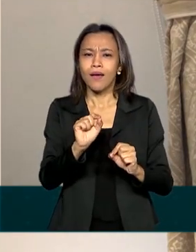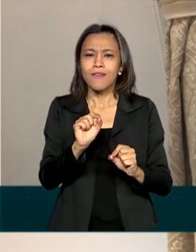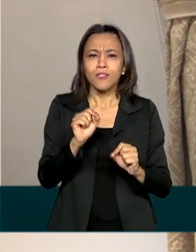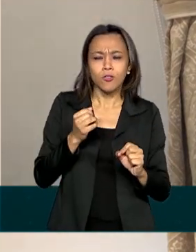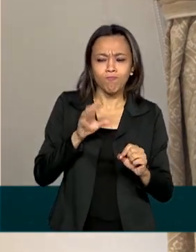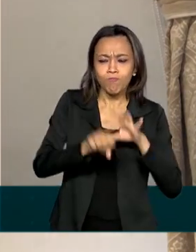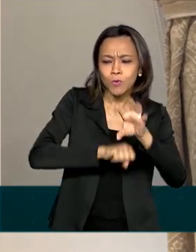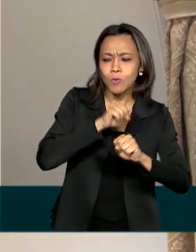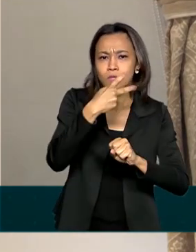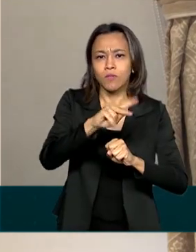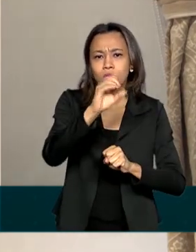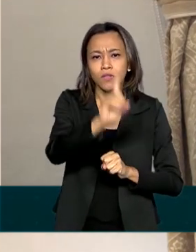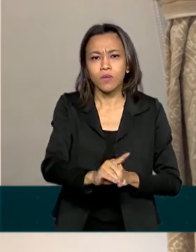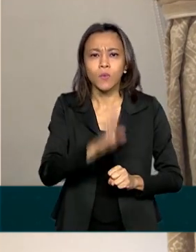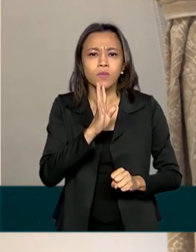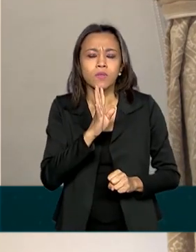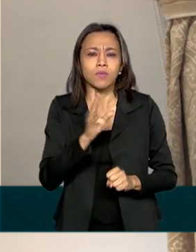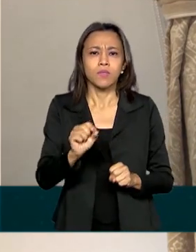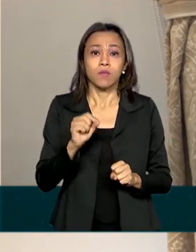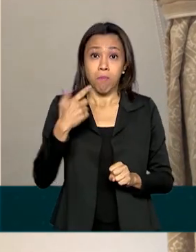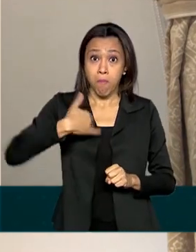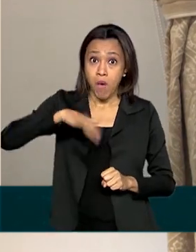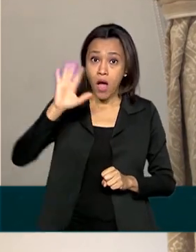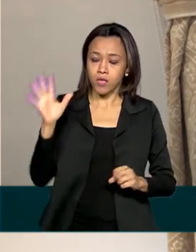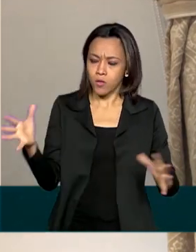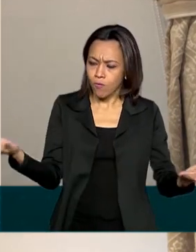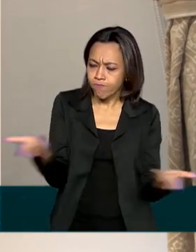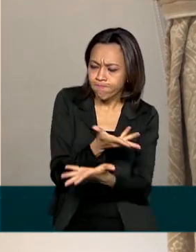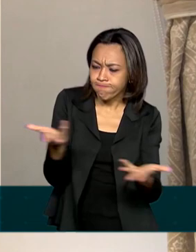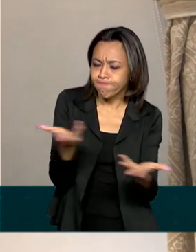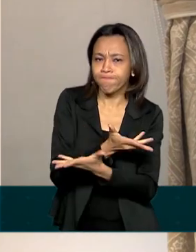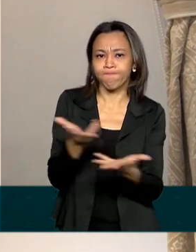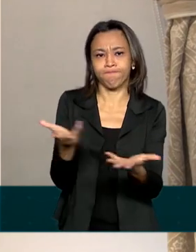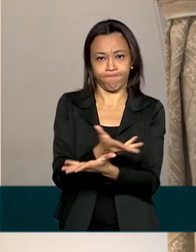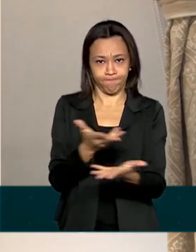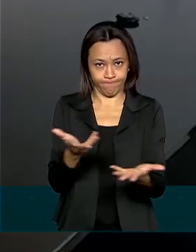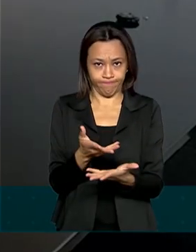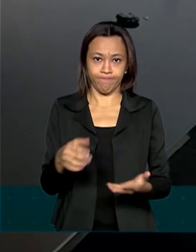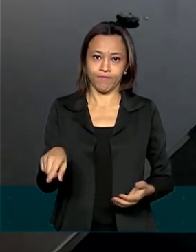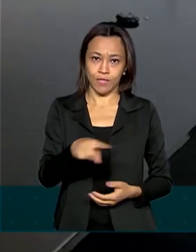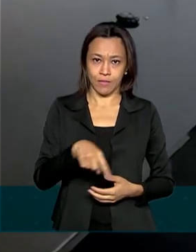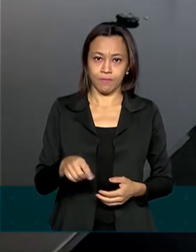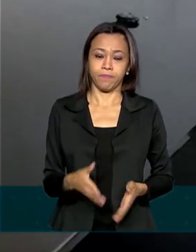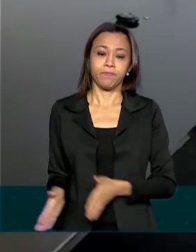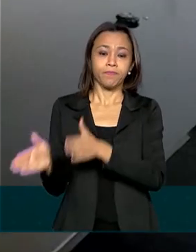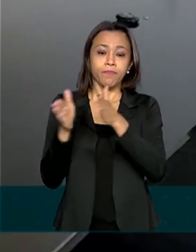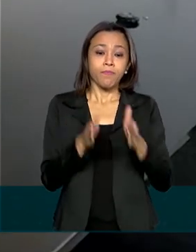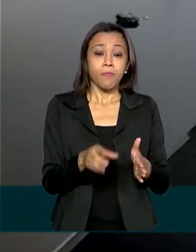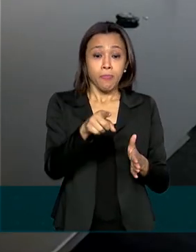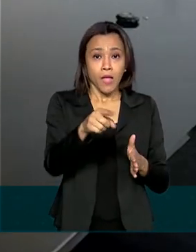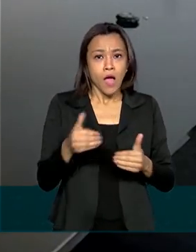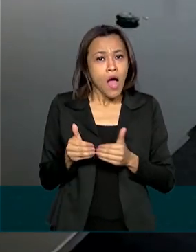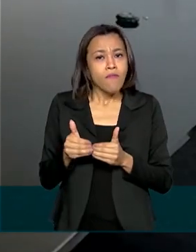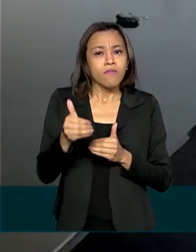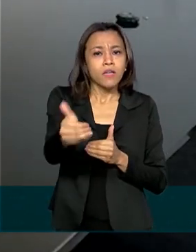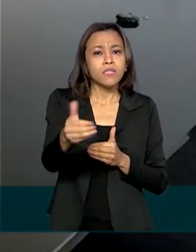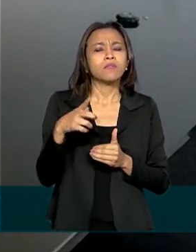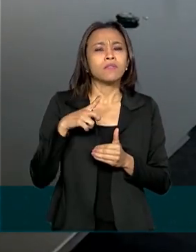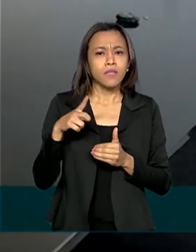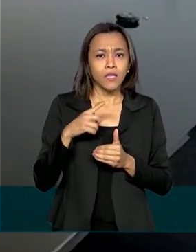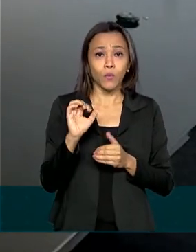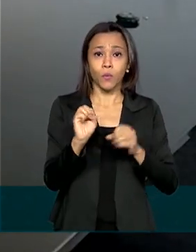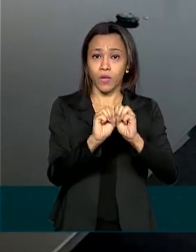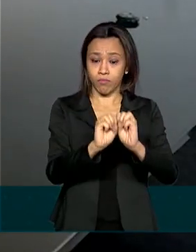desses direitos, promovendo um ambiente muito mais harmônico nessas relações de consumo. Entre os avanços está a plataforma